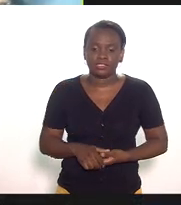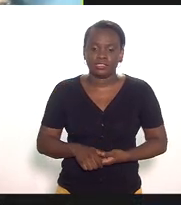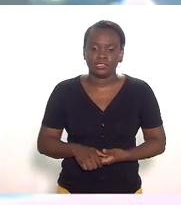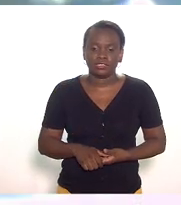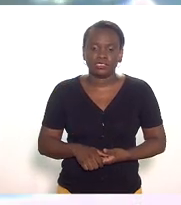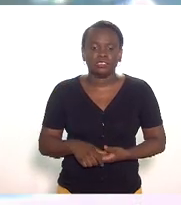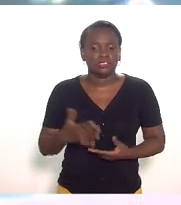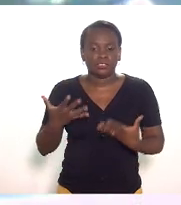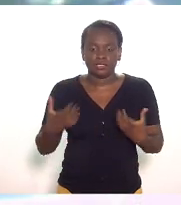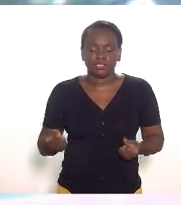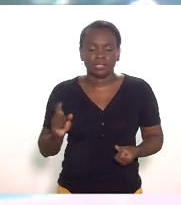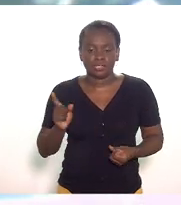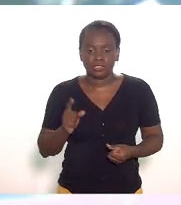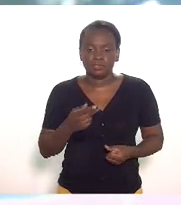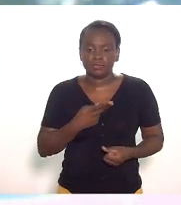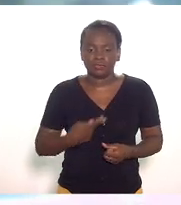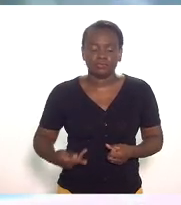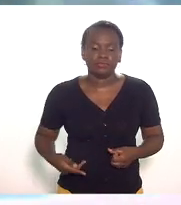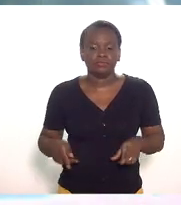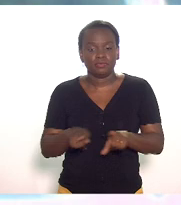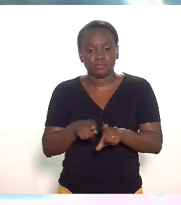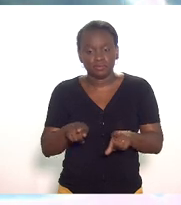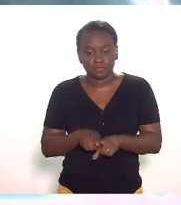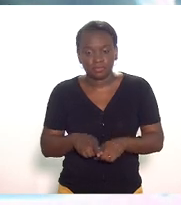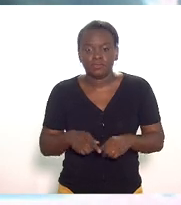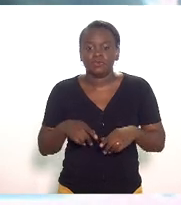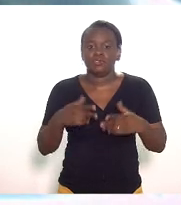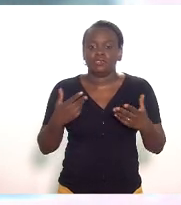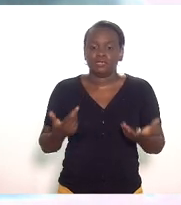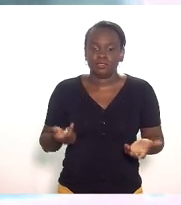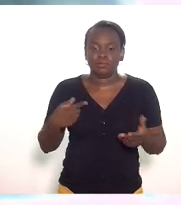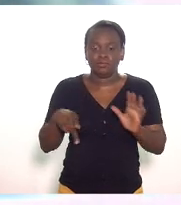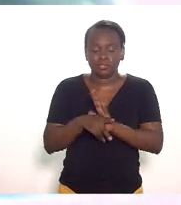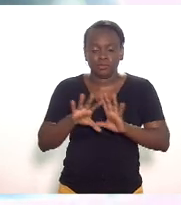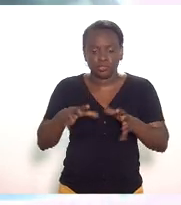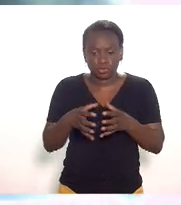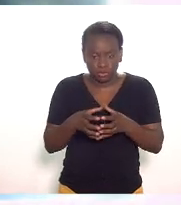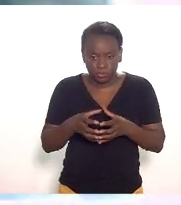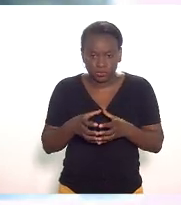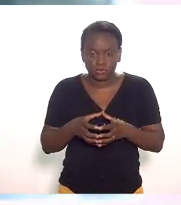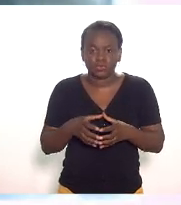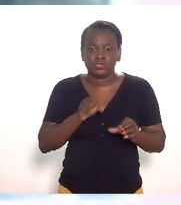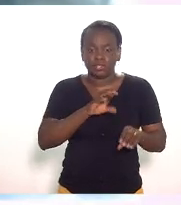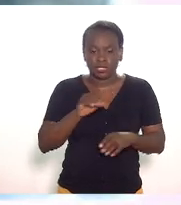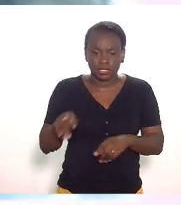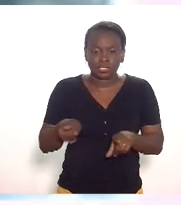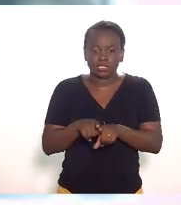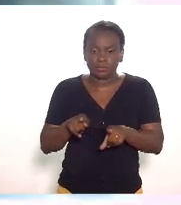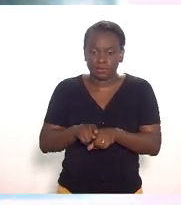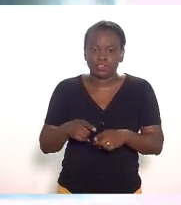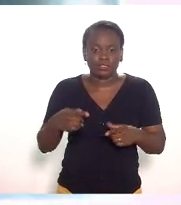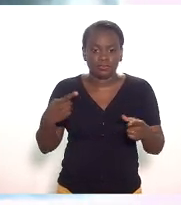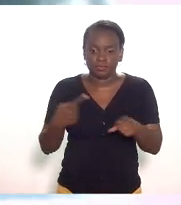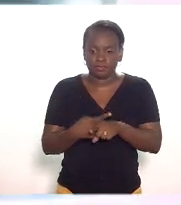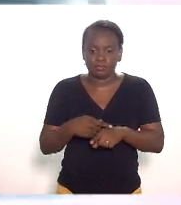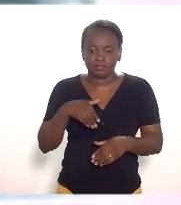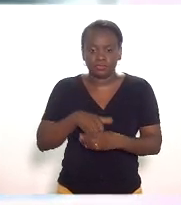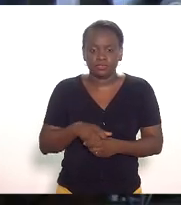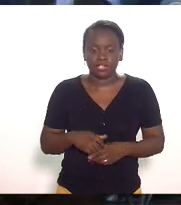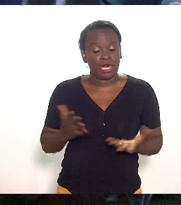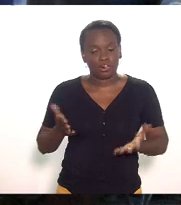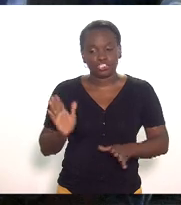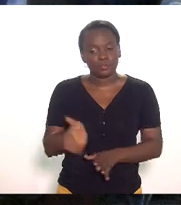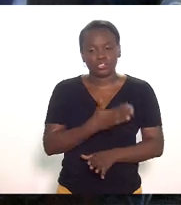Voto contrário, senhor presidente. E também como membro da Comissão da Educação, também voto divergente. Agora já